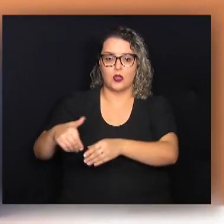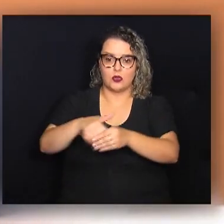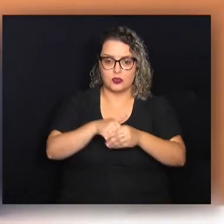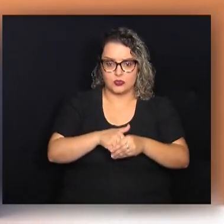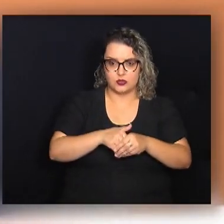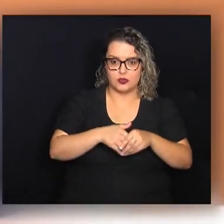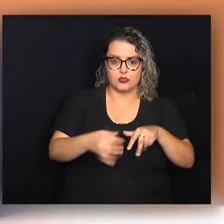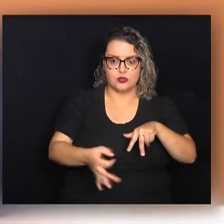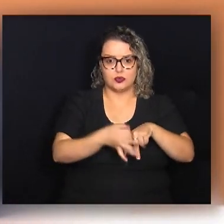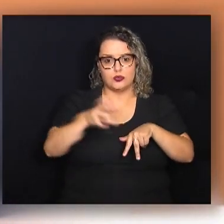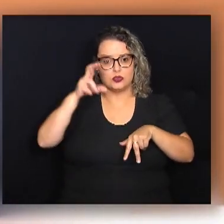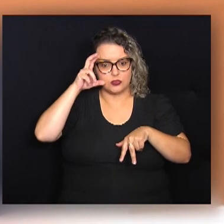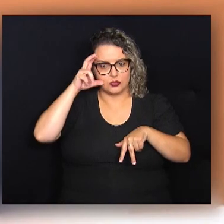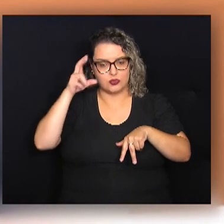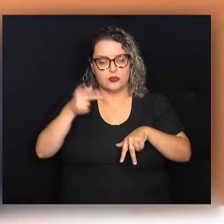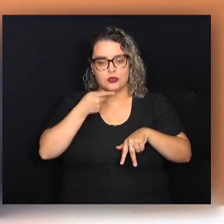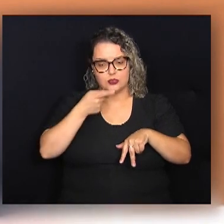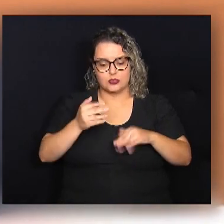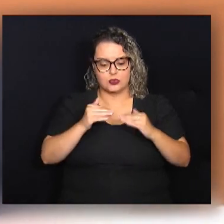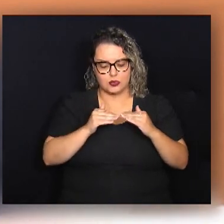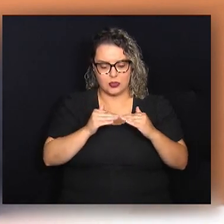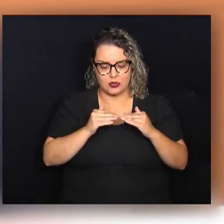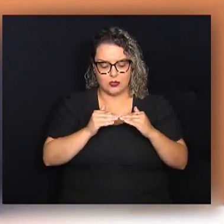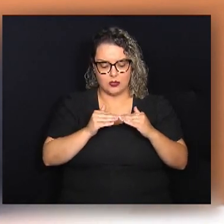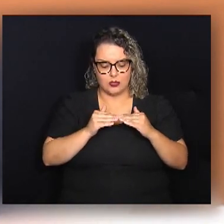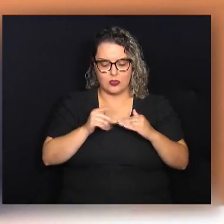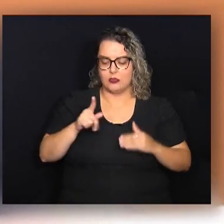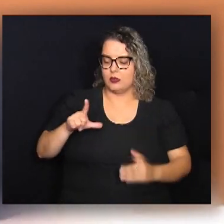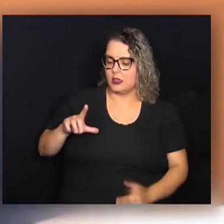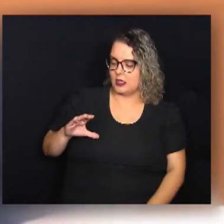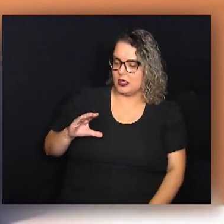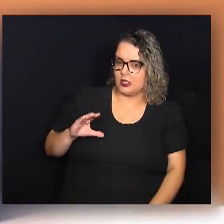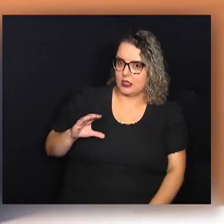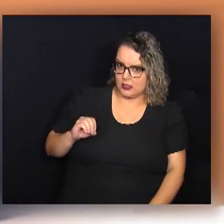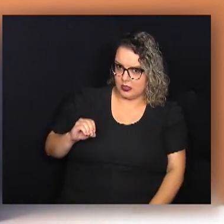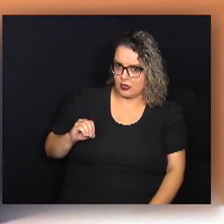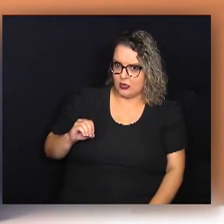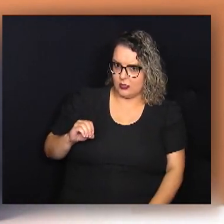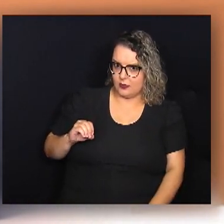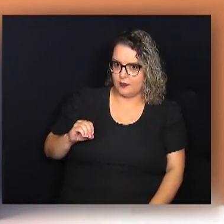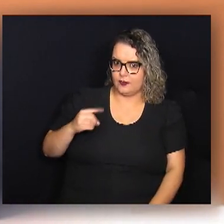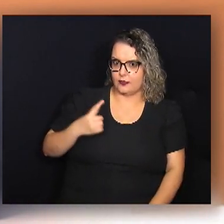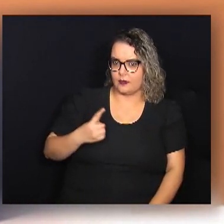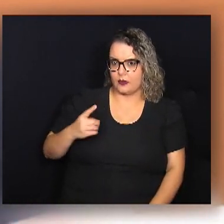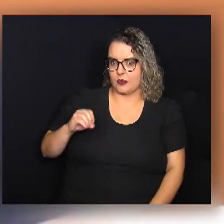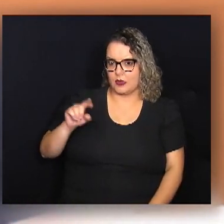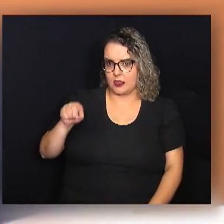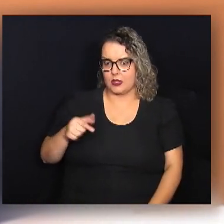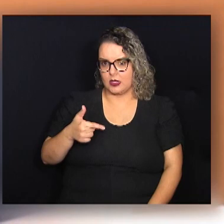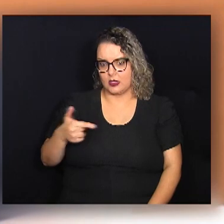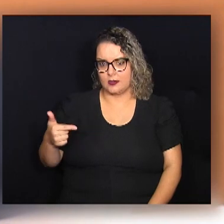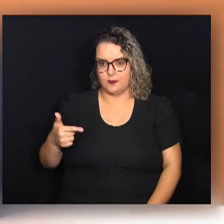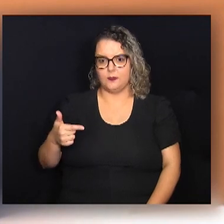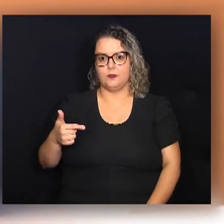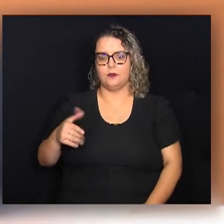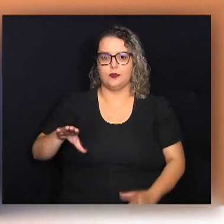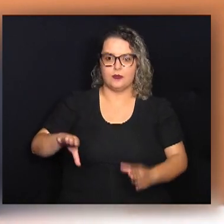senhor Carlinhos Camelô, favorável ao PLO 110 de 2022, na